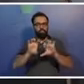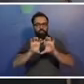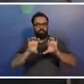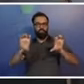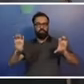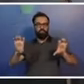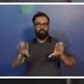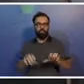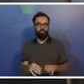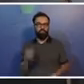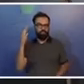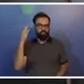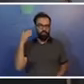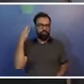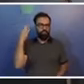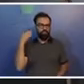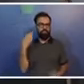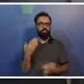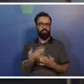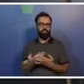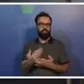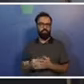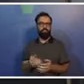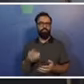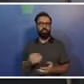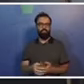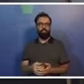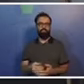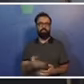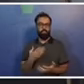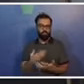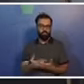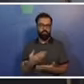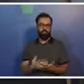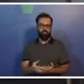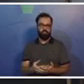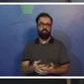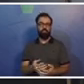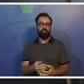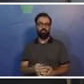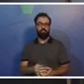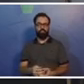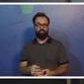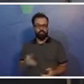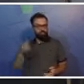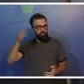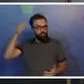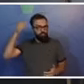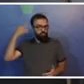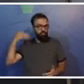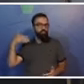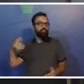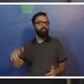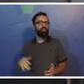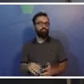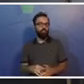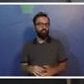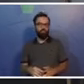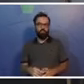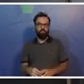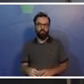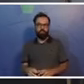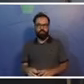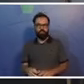Nas últimas aulas, a gente estudou um pouquinho de álgebra, só que antes disso, nós já